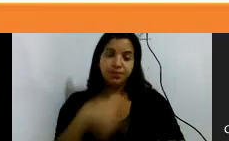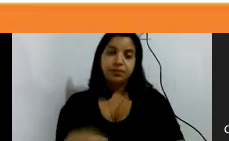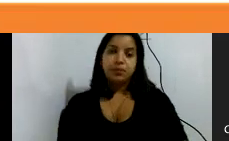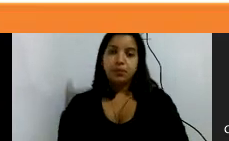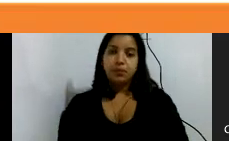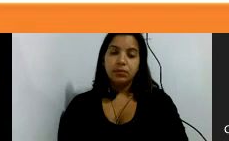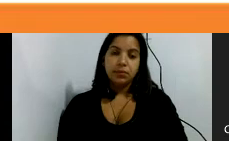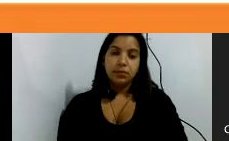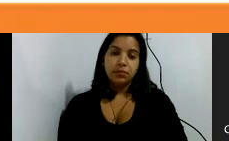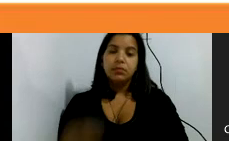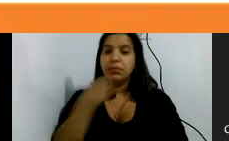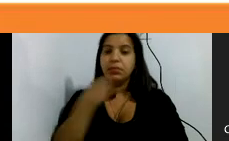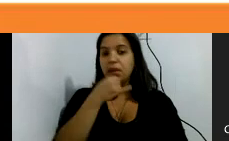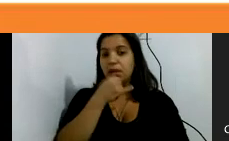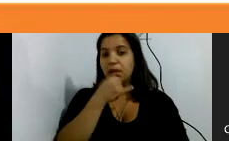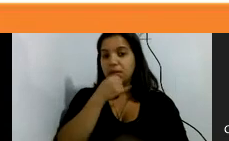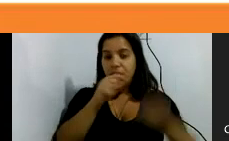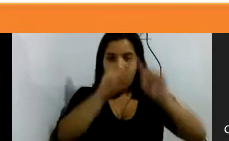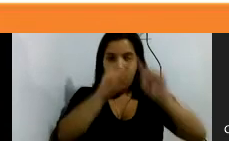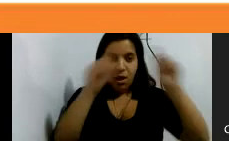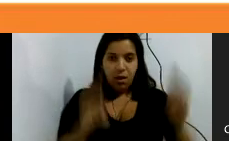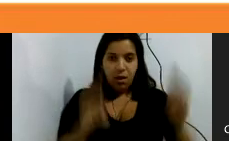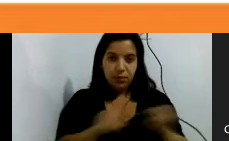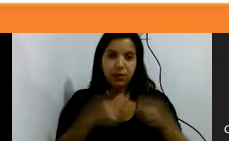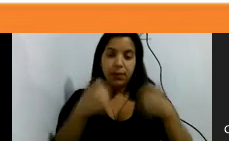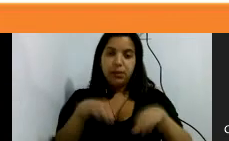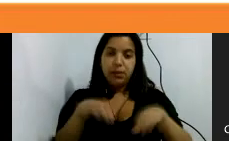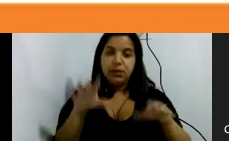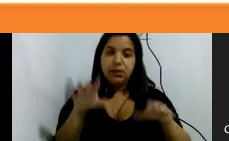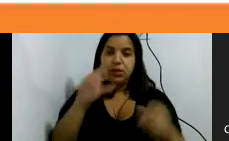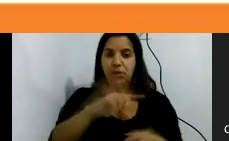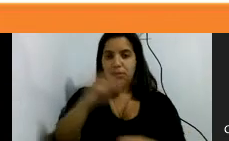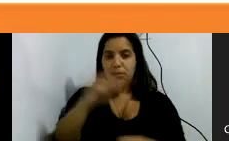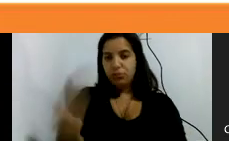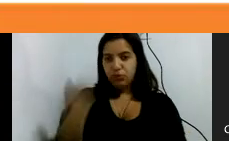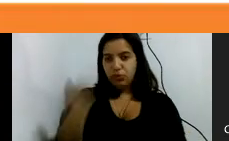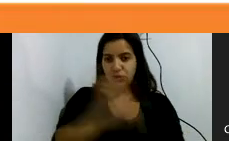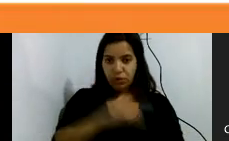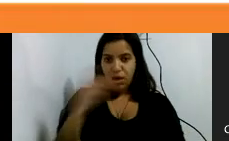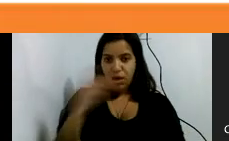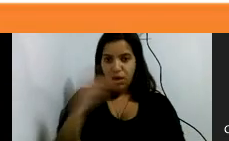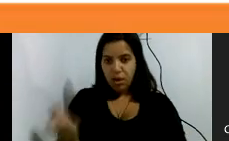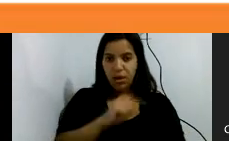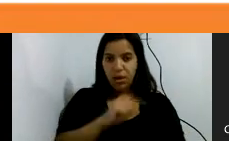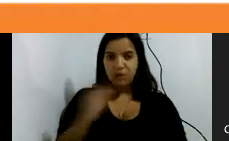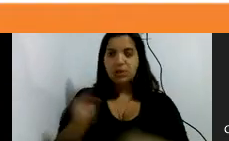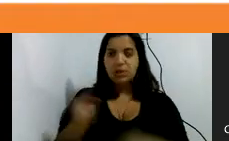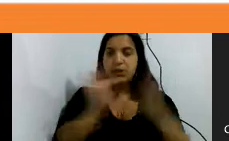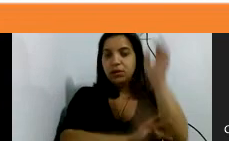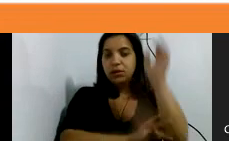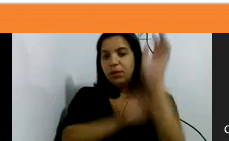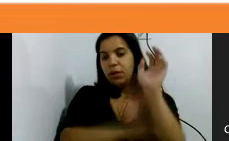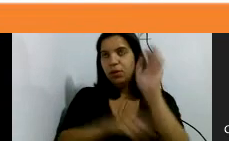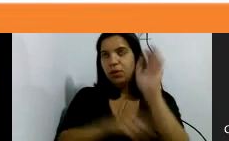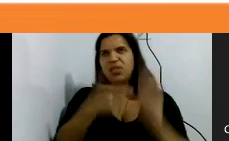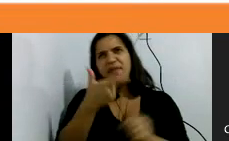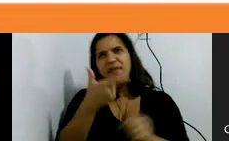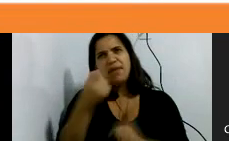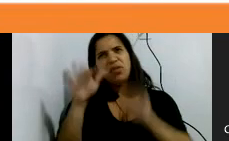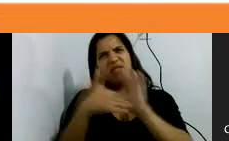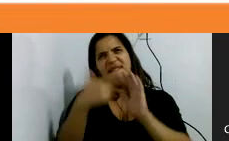Então, aqui é um exemplo dessas bolsas. Então, elas têm que ficar em agitação permanente, com temperatura cerca de